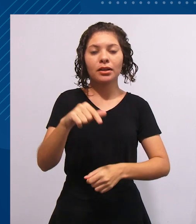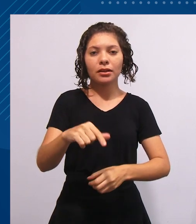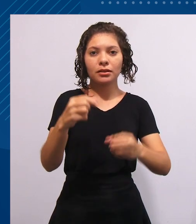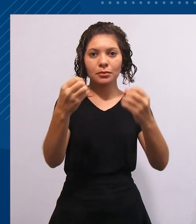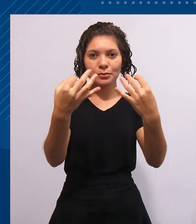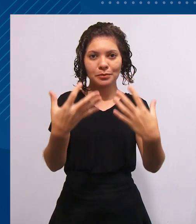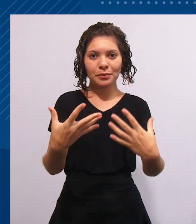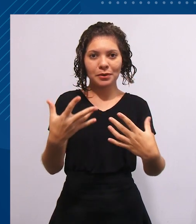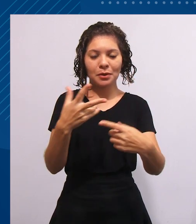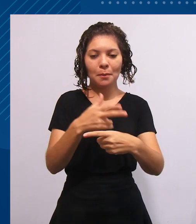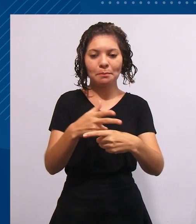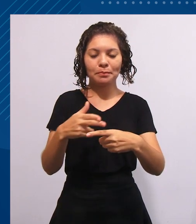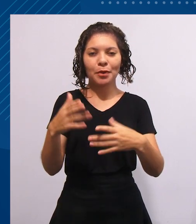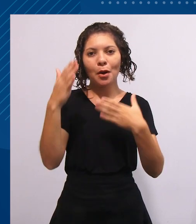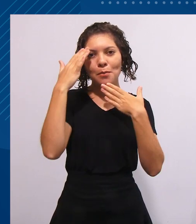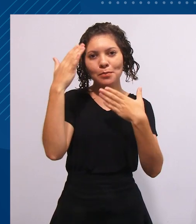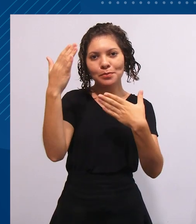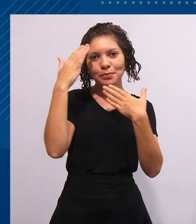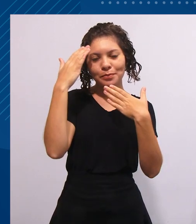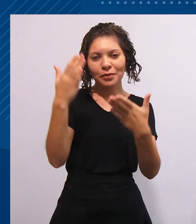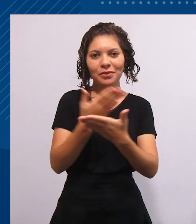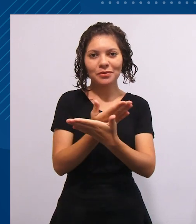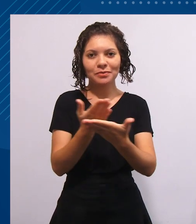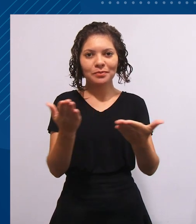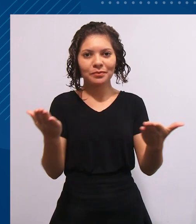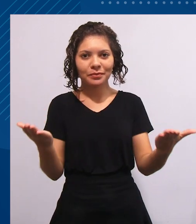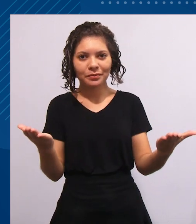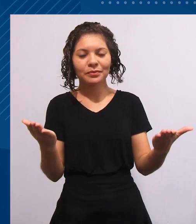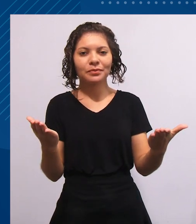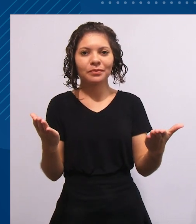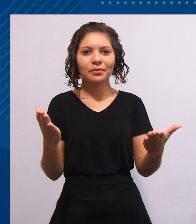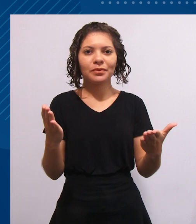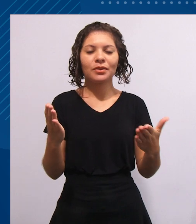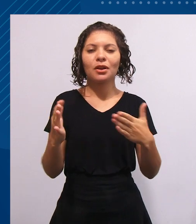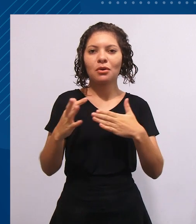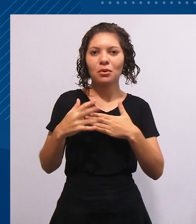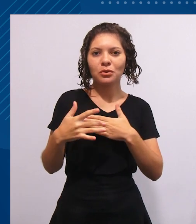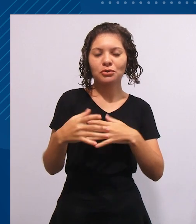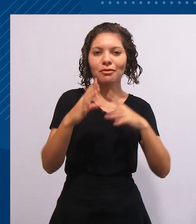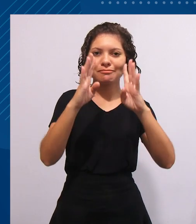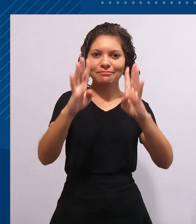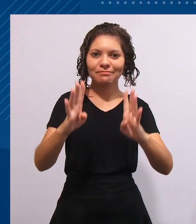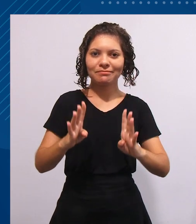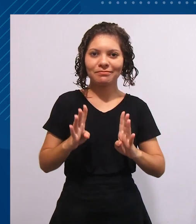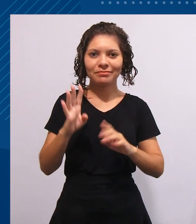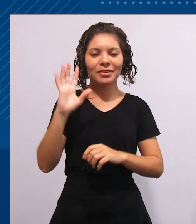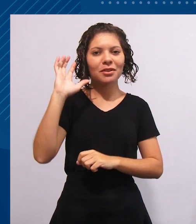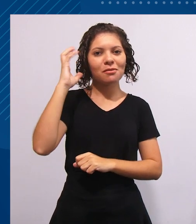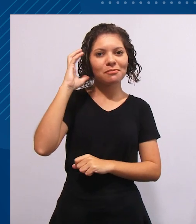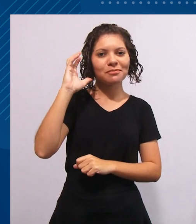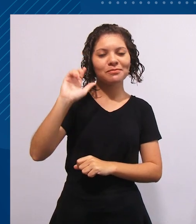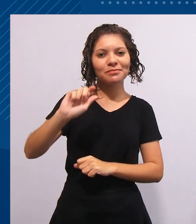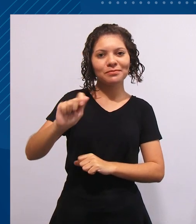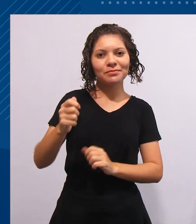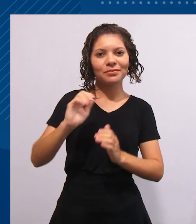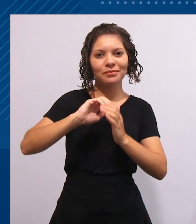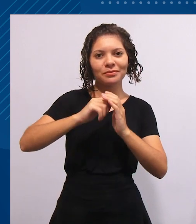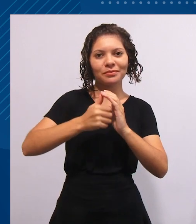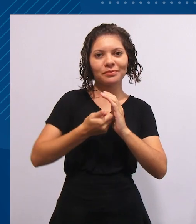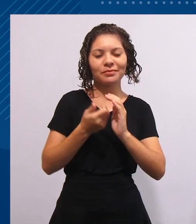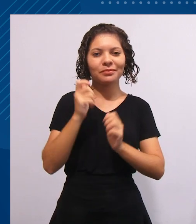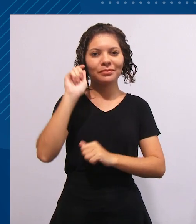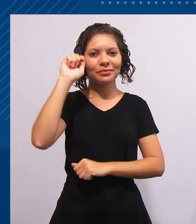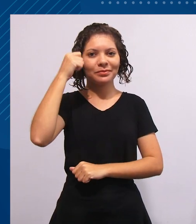audiência e pedimos que você continue ligado conosco na nossa rádio genipo que você já sabe a rádio genipo é a sua voz